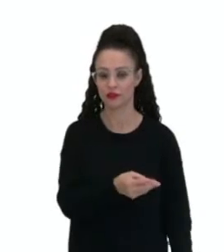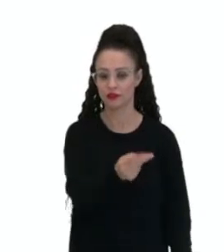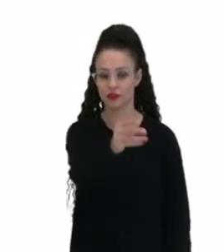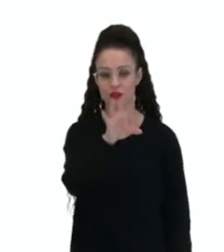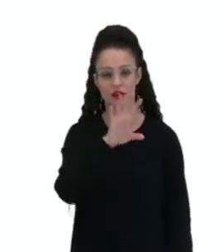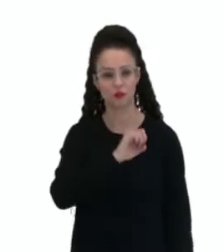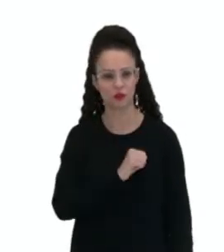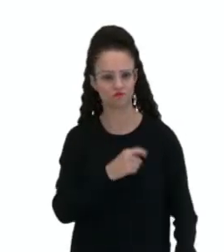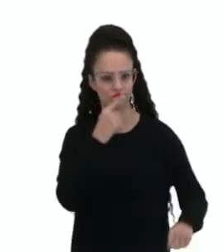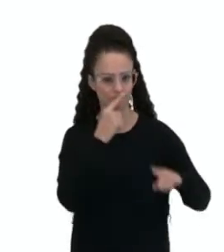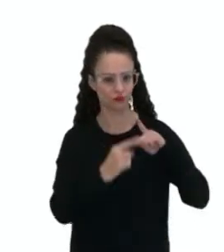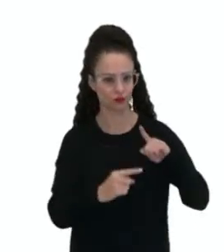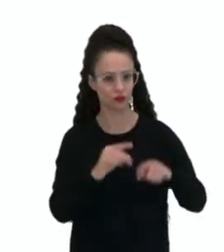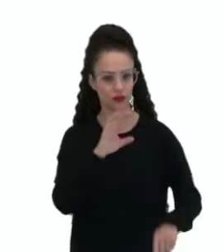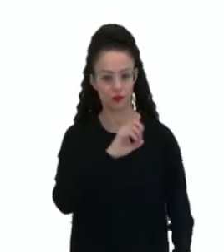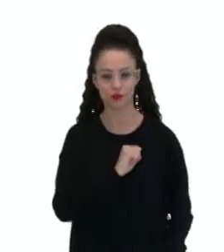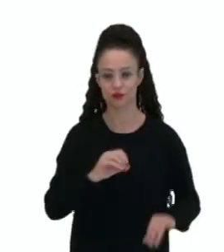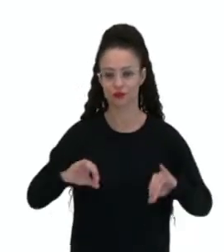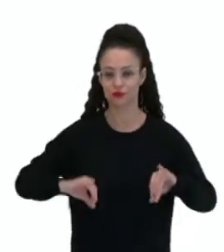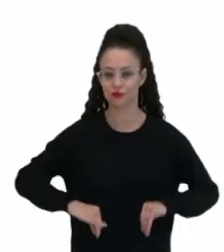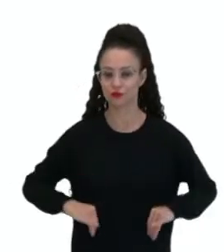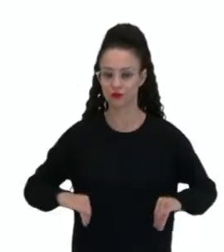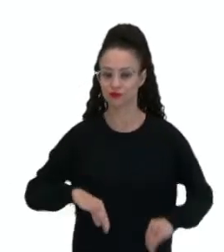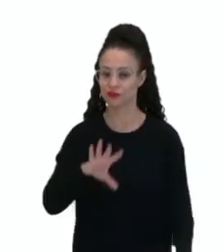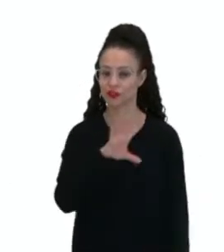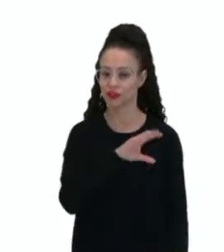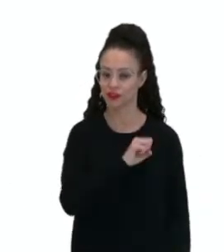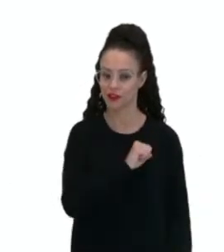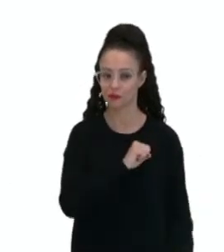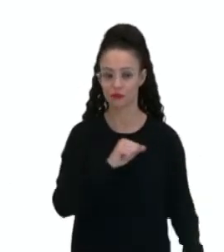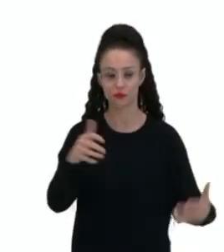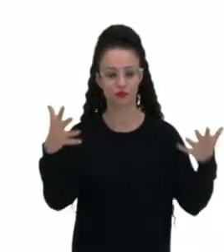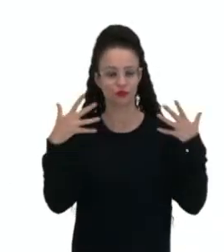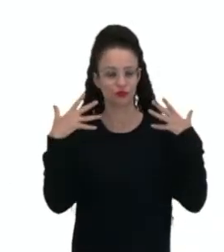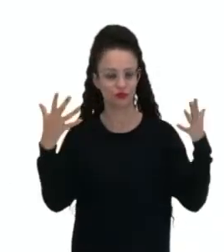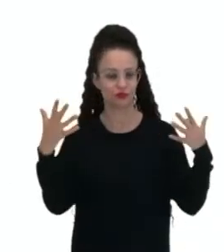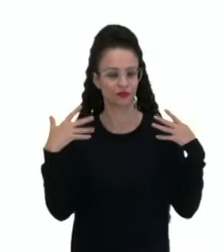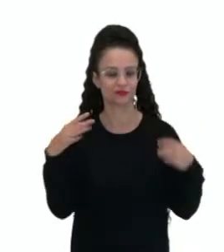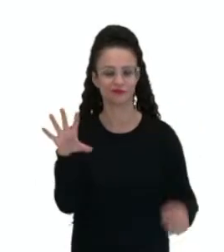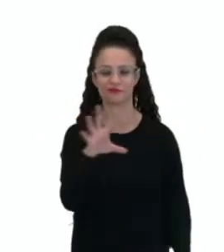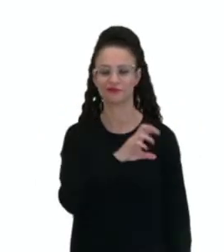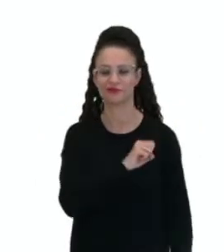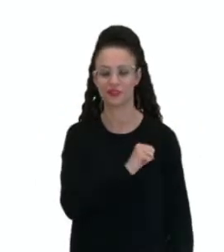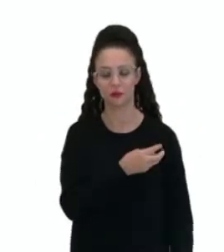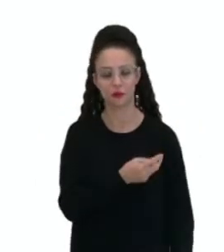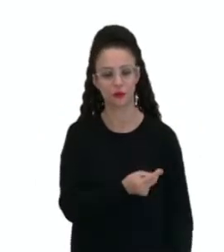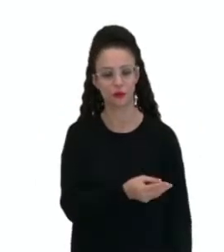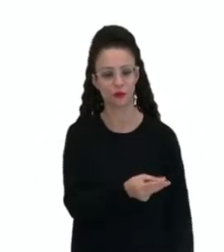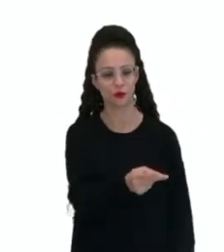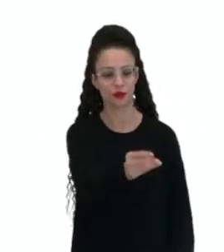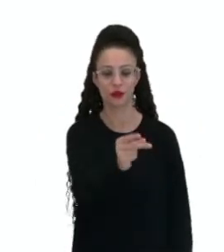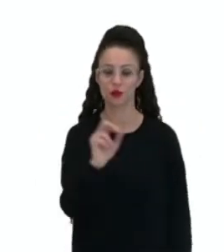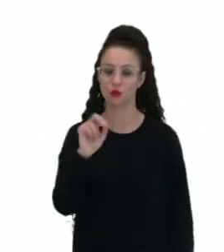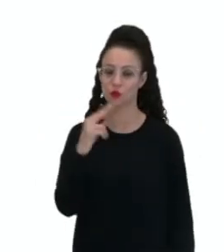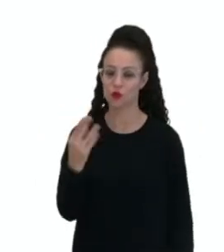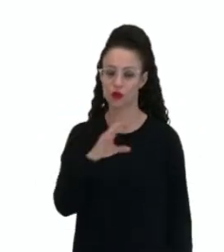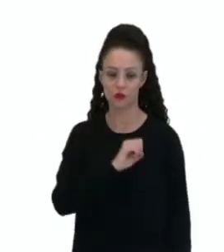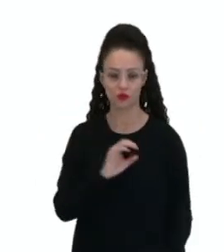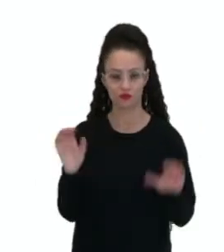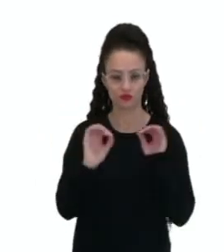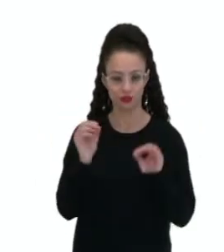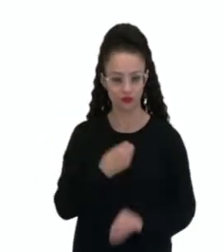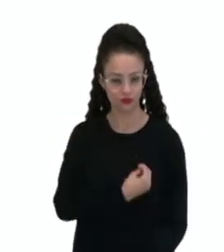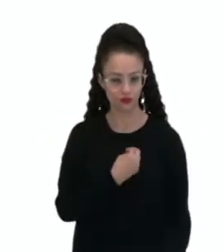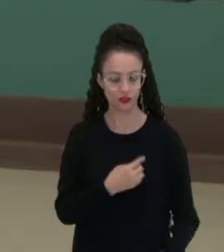amor proibido, um amor sofrido, um amor de verão, um amor eterno ou um amor não vivido.